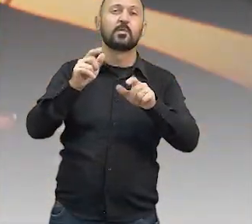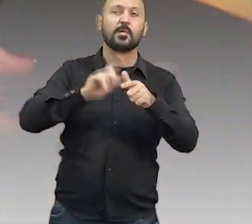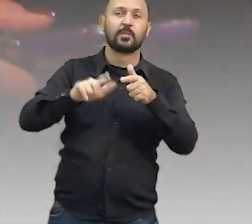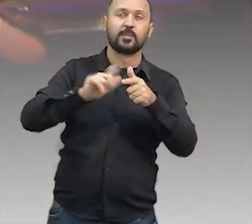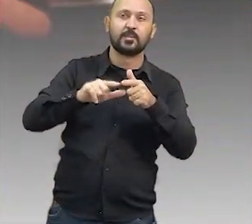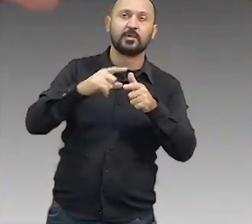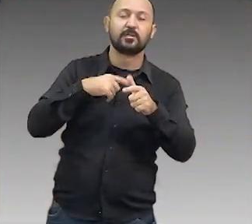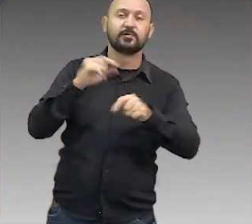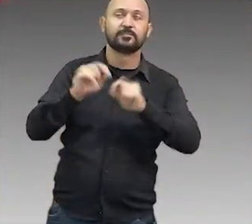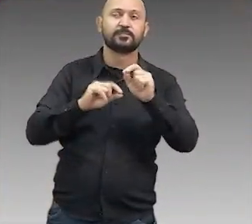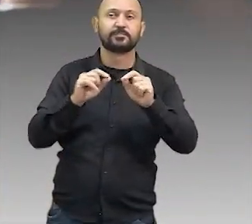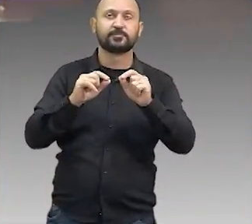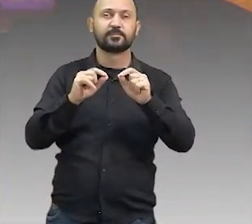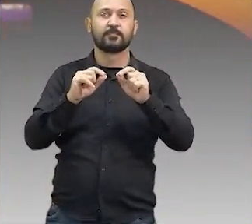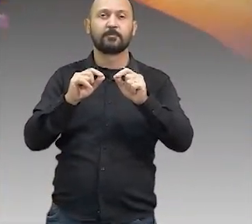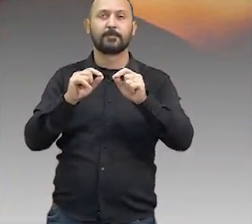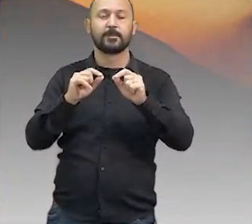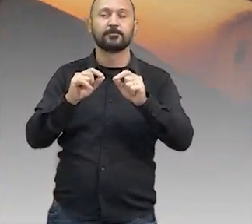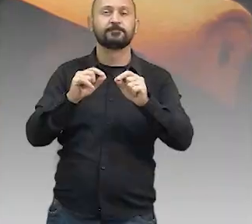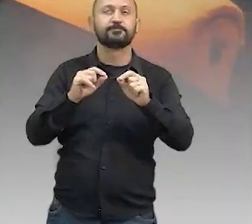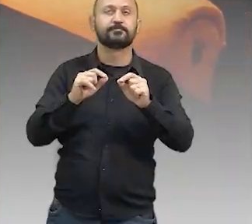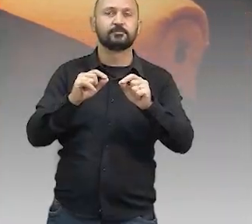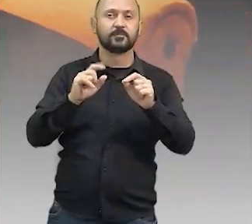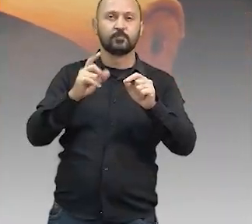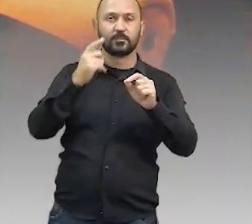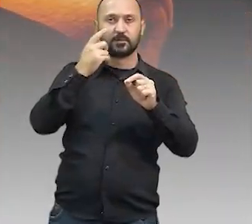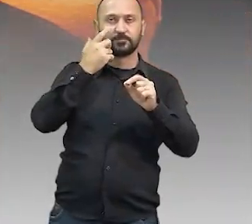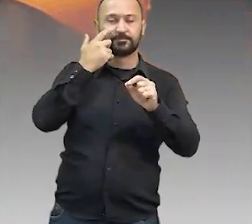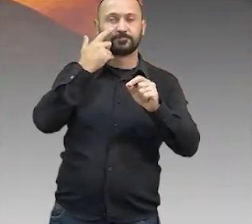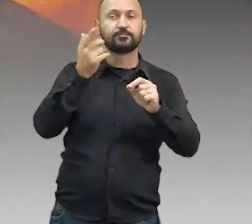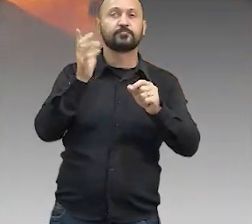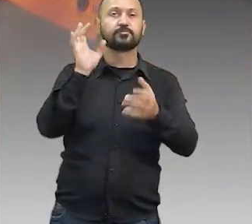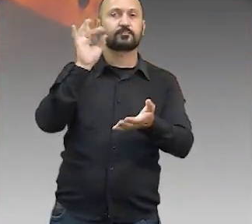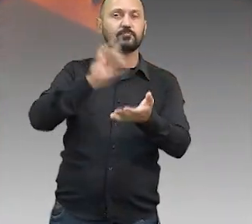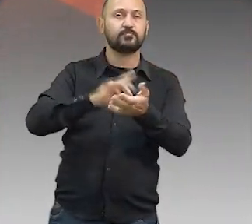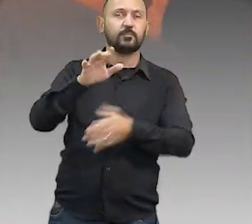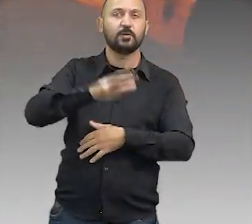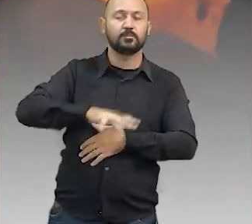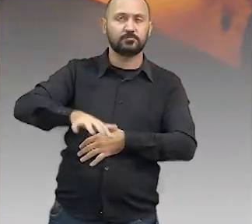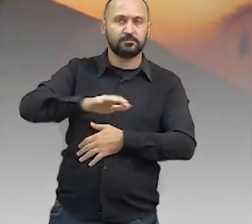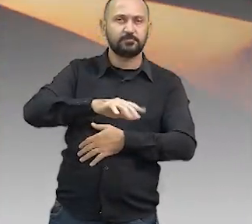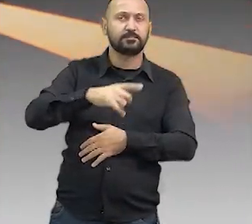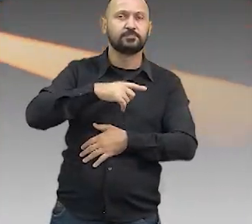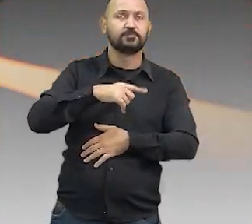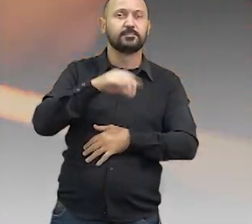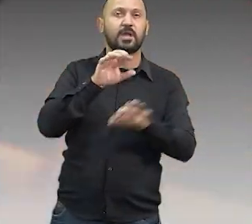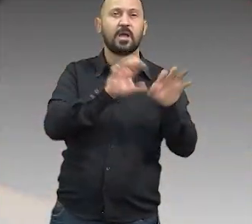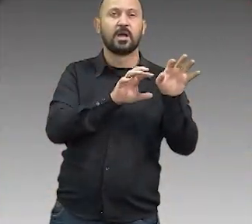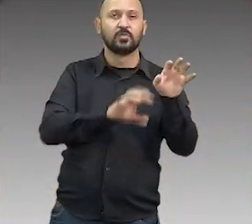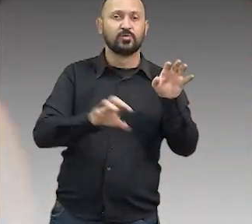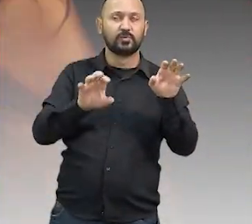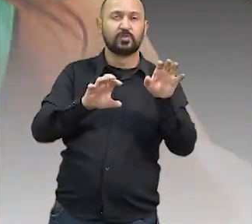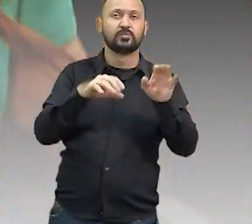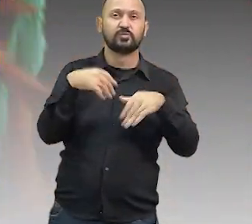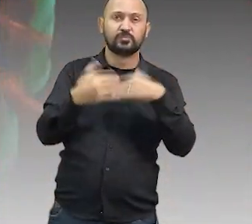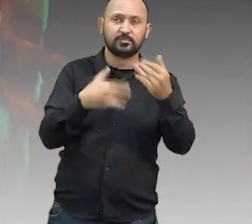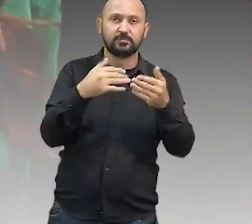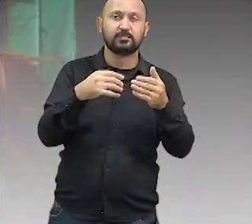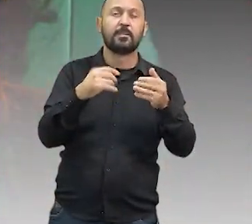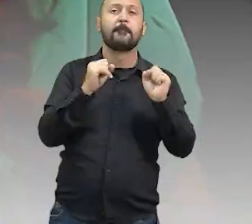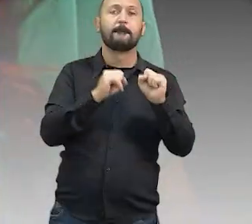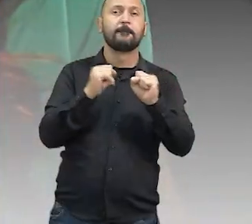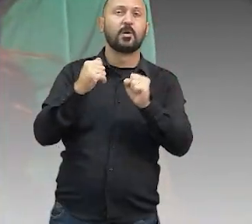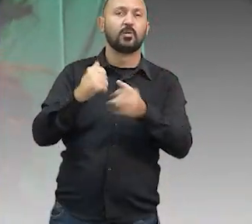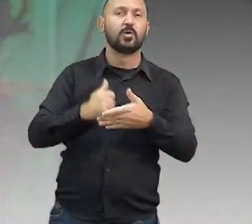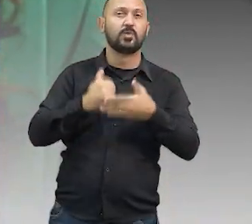daquele problema, onde os empresários, que também são responsáveis, né, por aquele entorno, pelas regiões onde eles estão